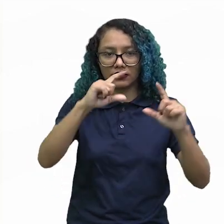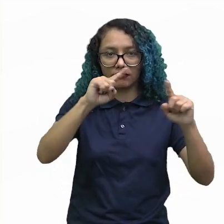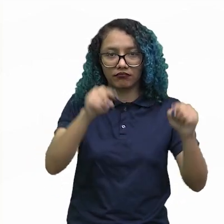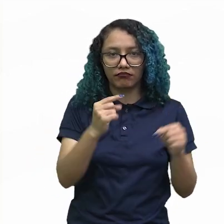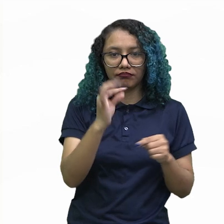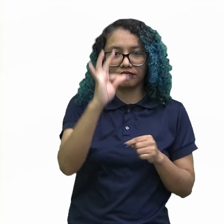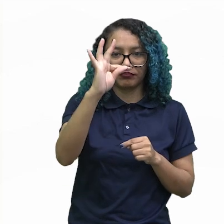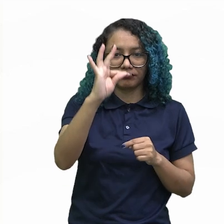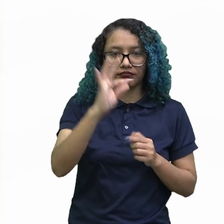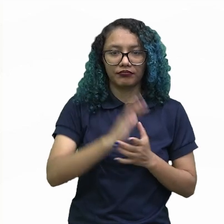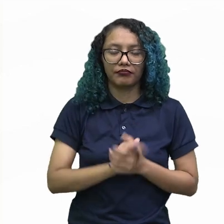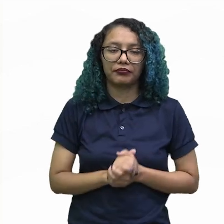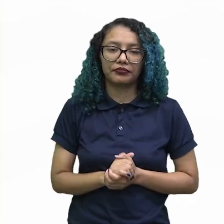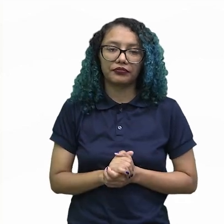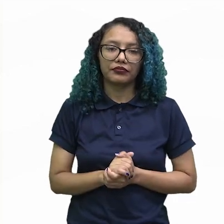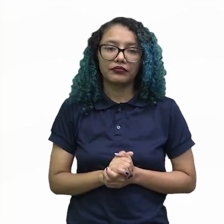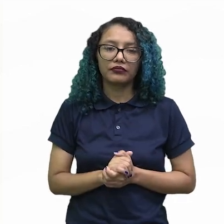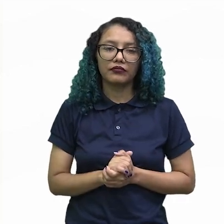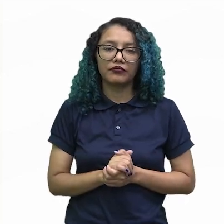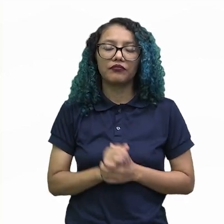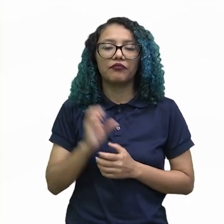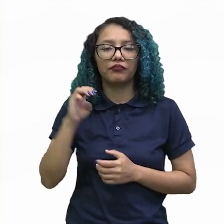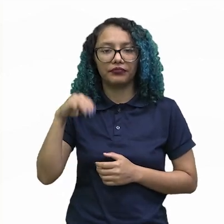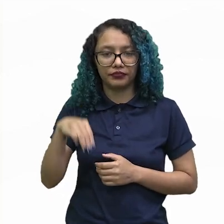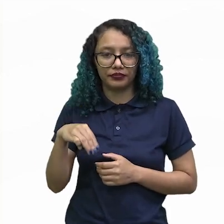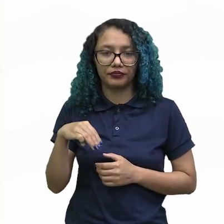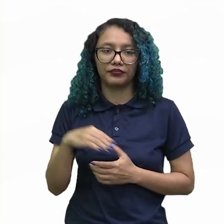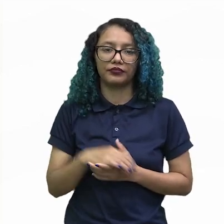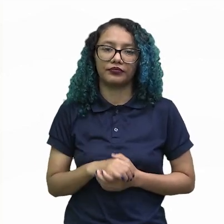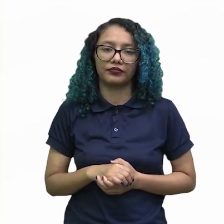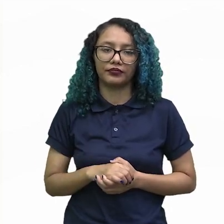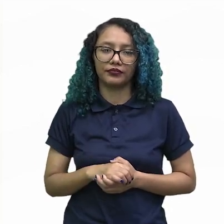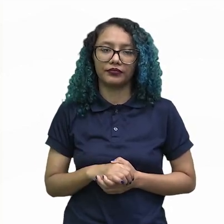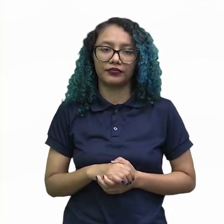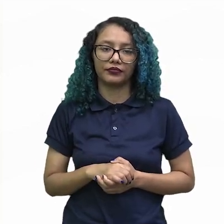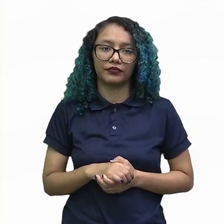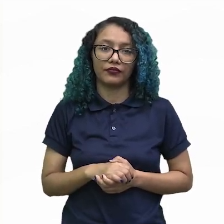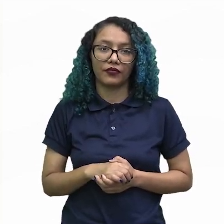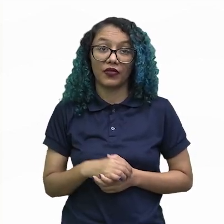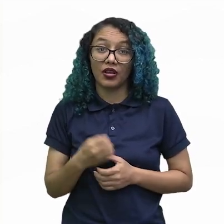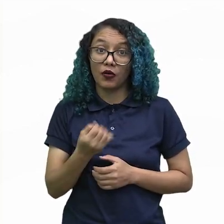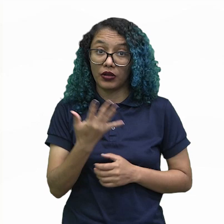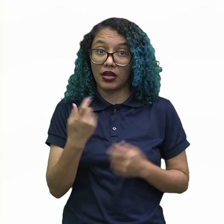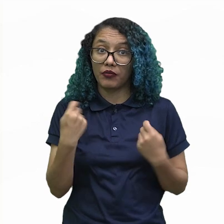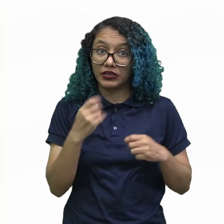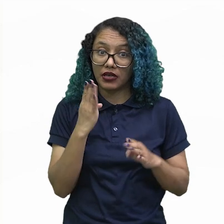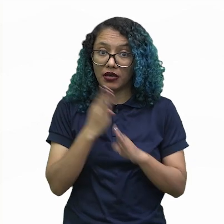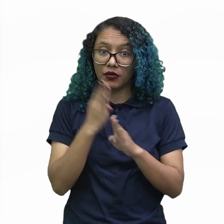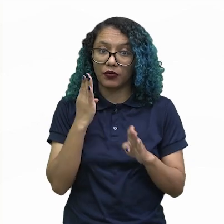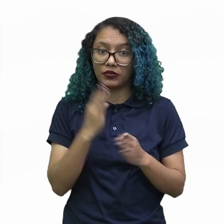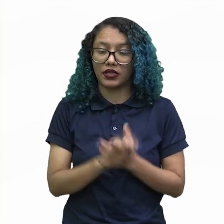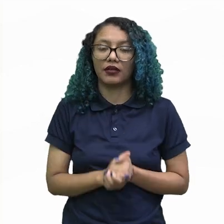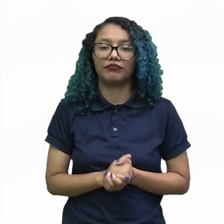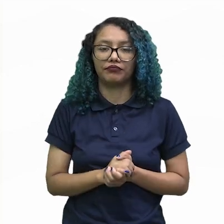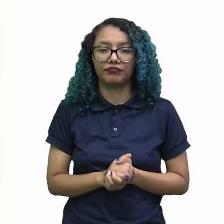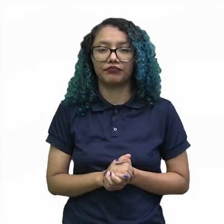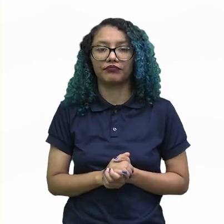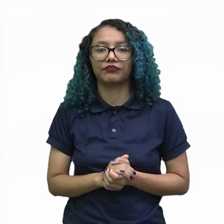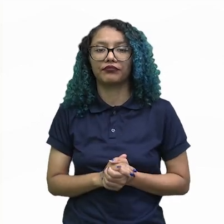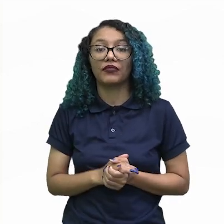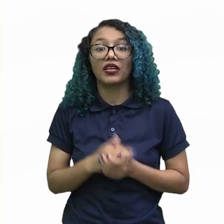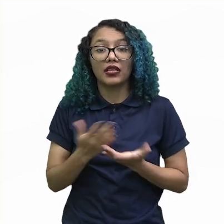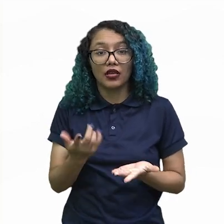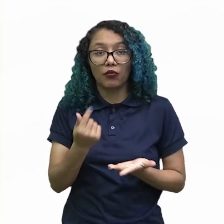ok? O montante aqui nesse caso, então, é o valor que eu vou querer achar. Então, eu vou ter 2.500,